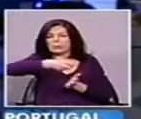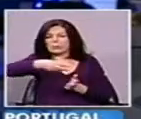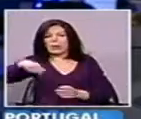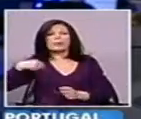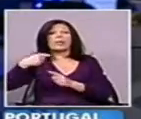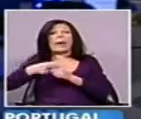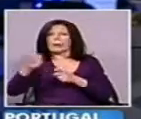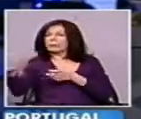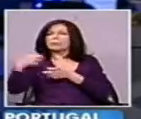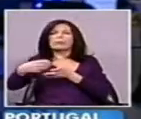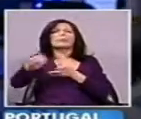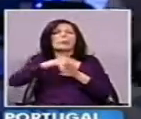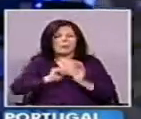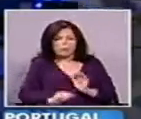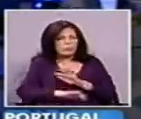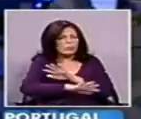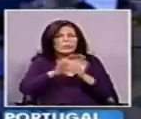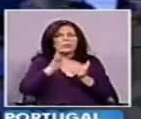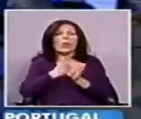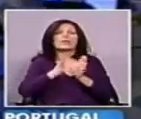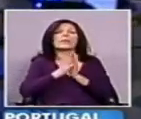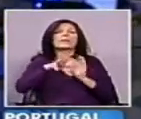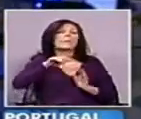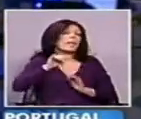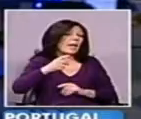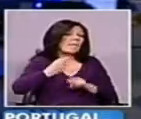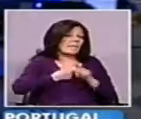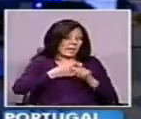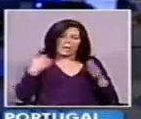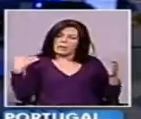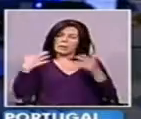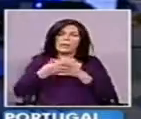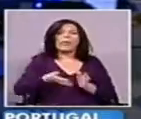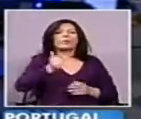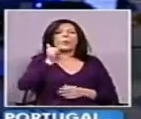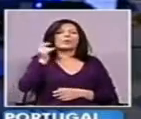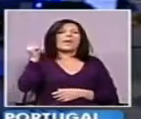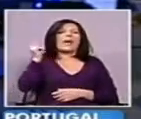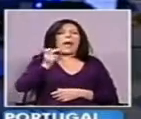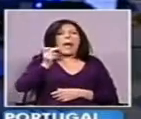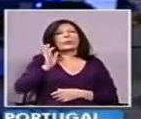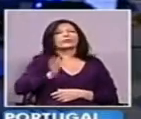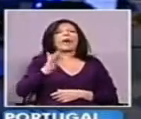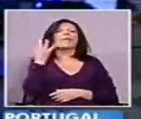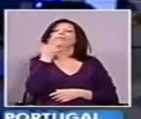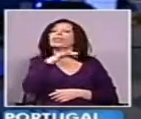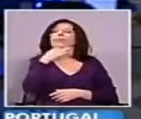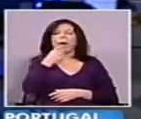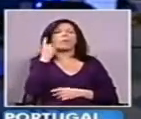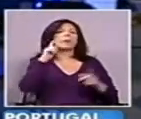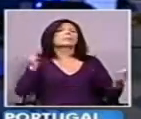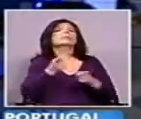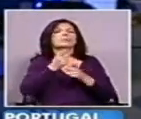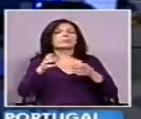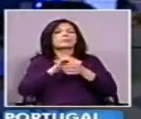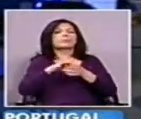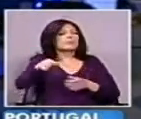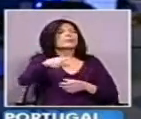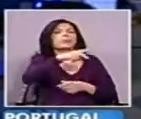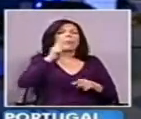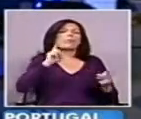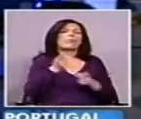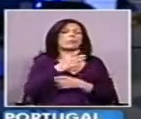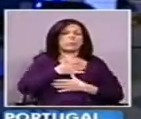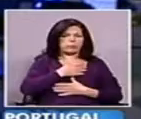ano envolvem agentes de Santa Maria da Feira. Encerrar a 12ª edição do festival com uma orquestra comunitária composta por músicos e